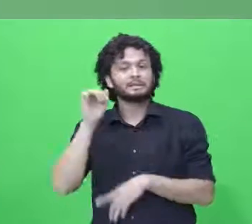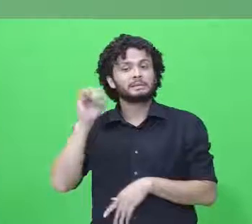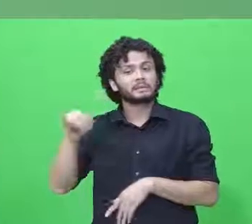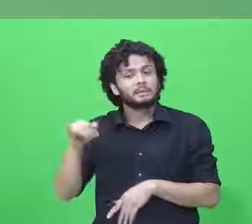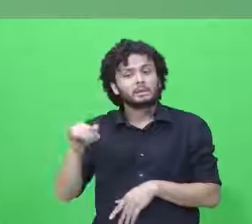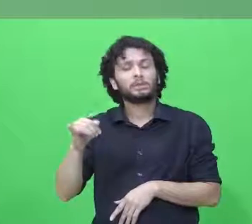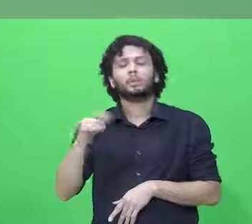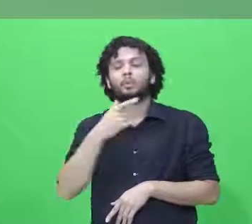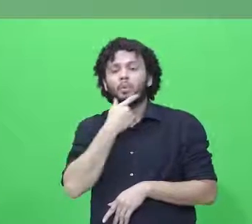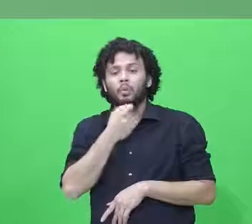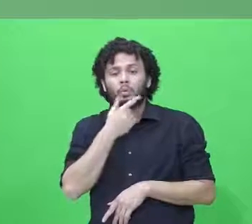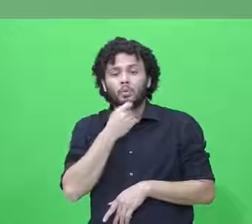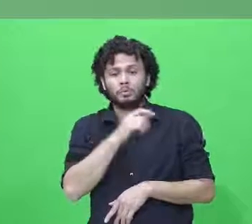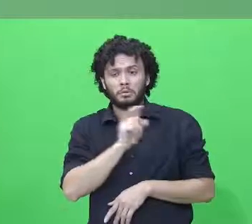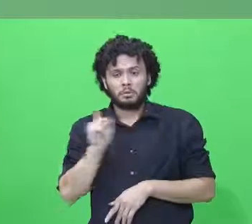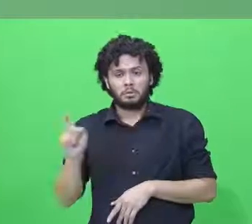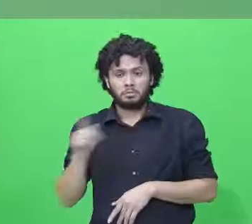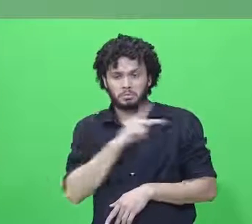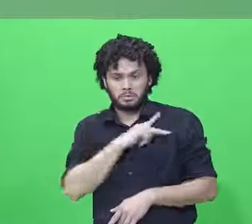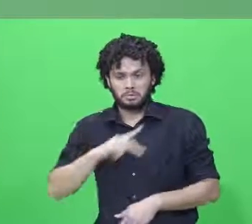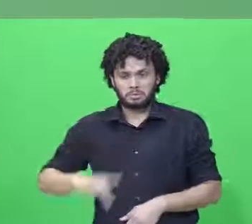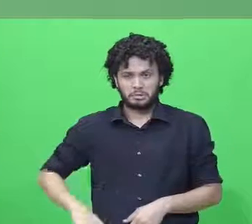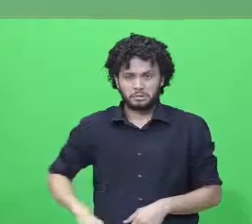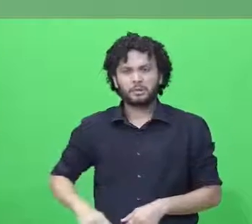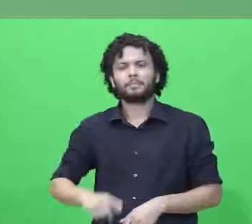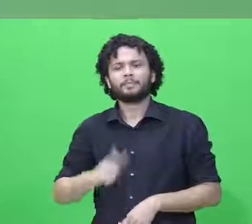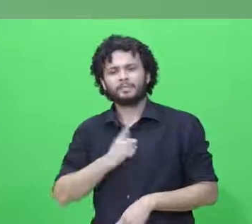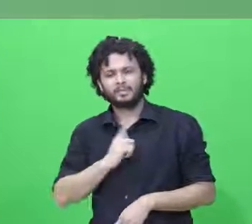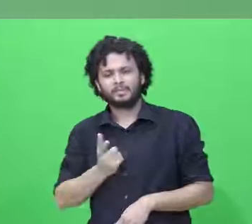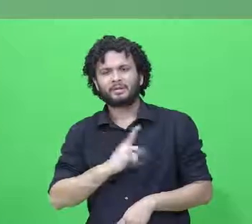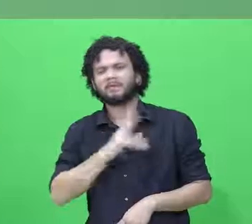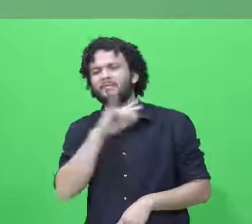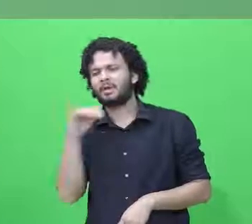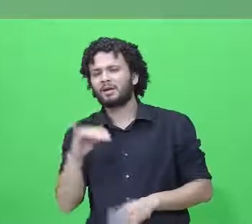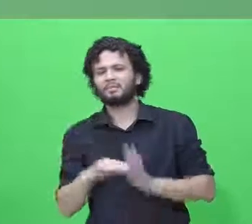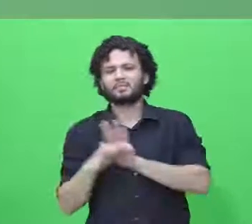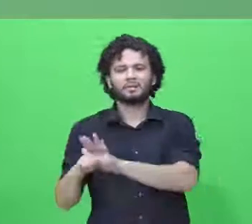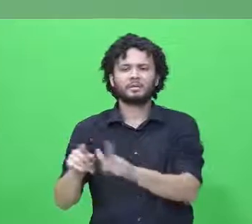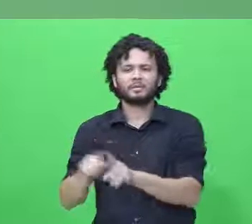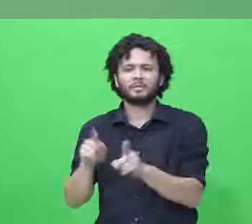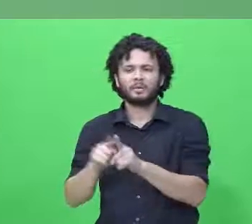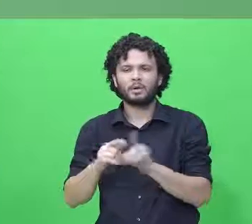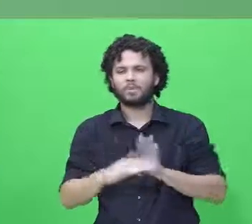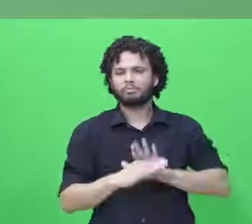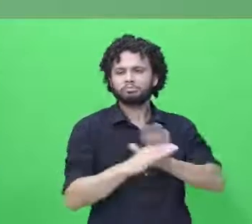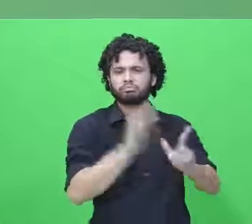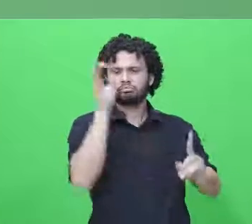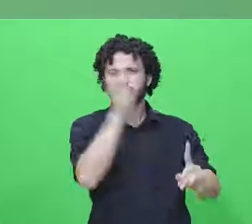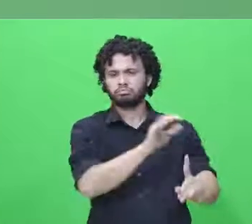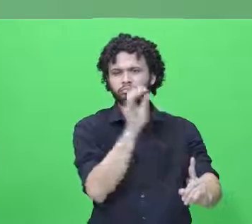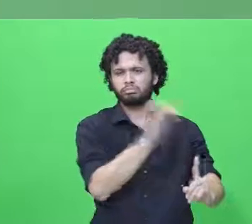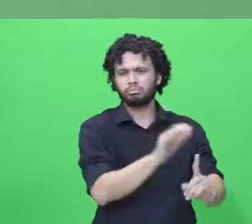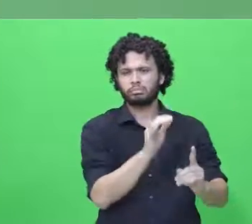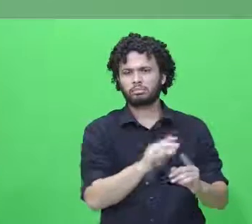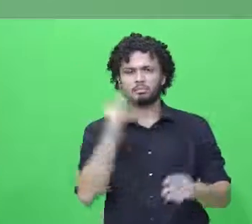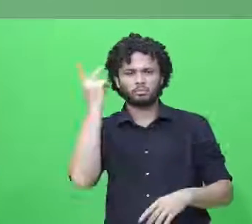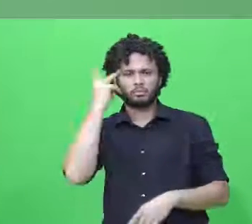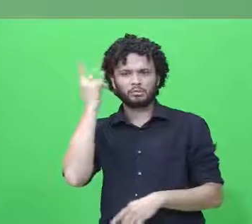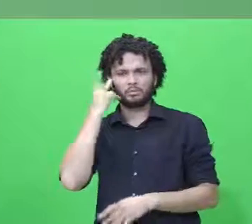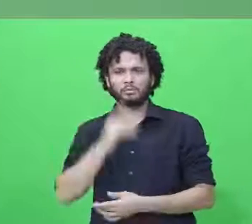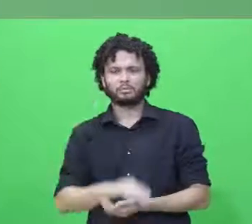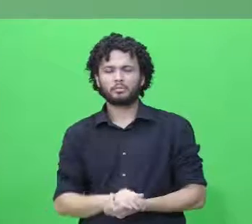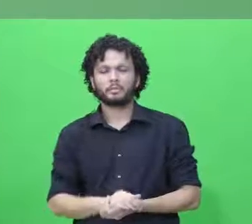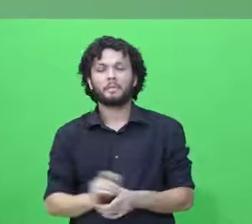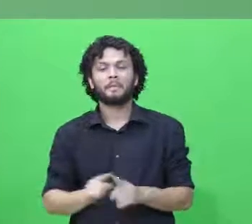então, né, de certa forma, a presidência, ele vai se utilizar exatamente disso para sufocar, então, esse movimento, né, paulistano. Mas,